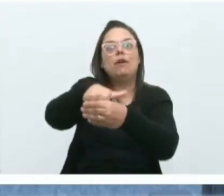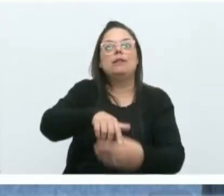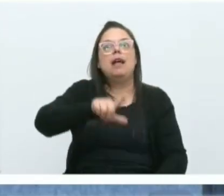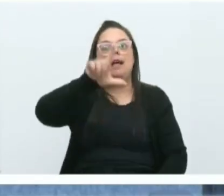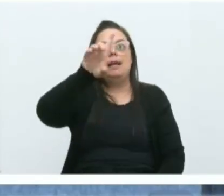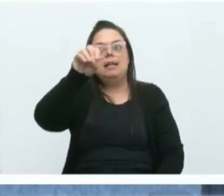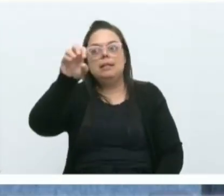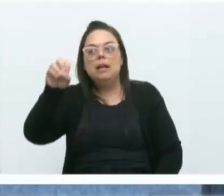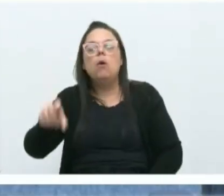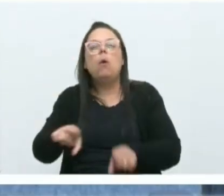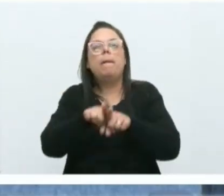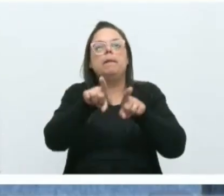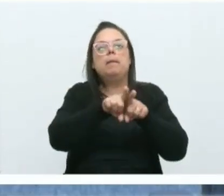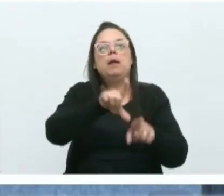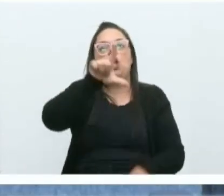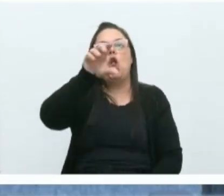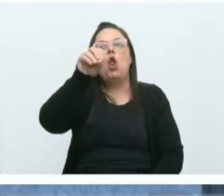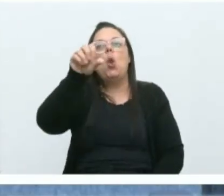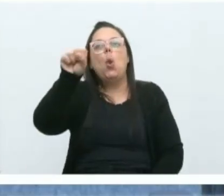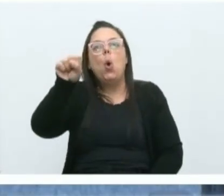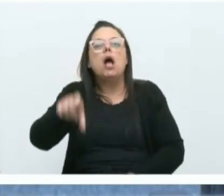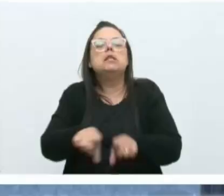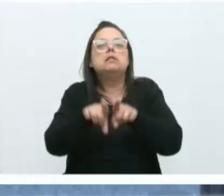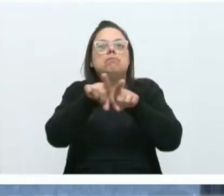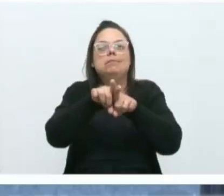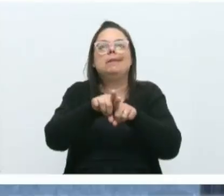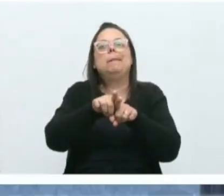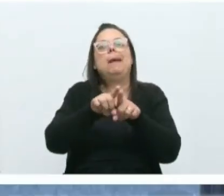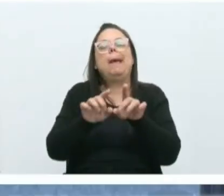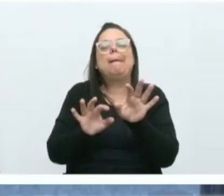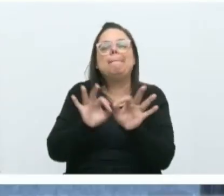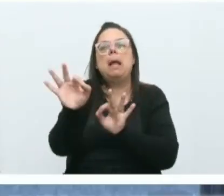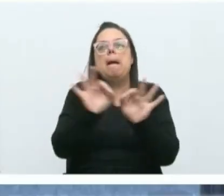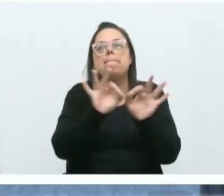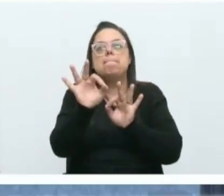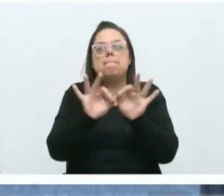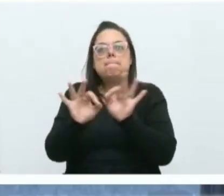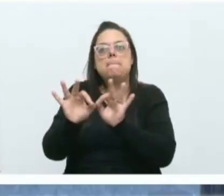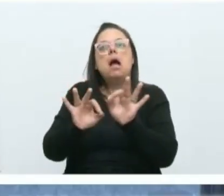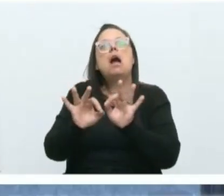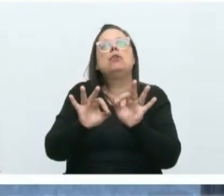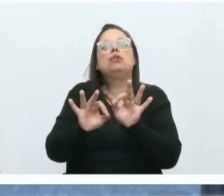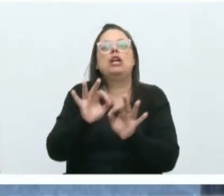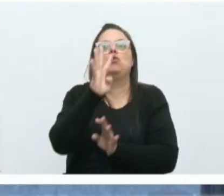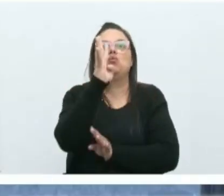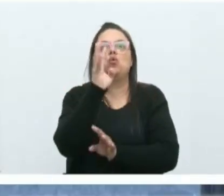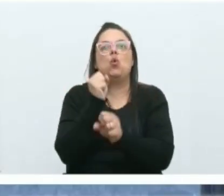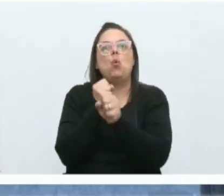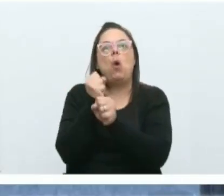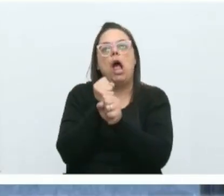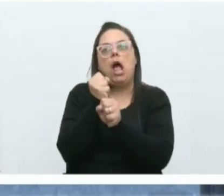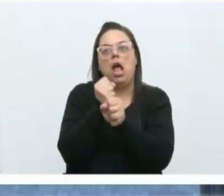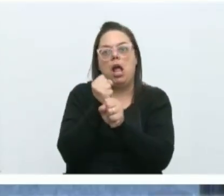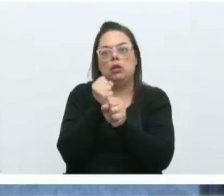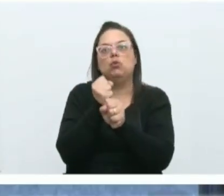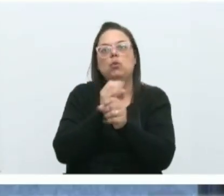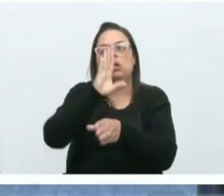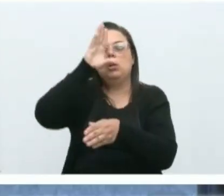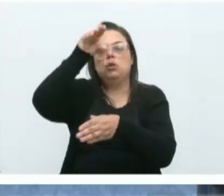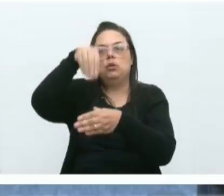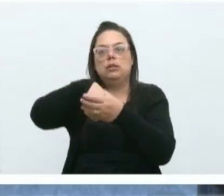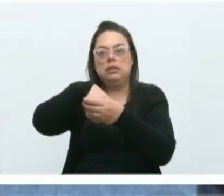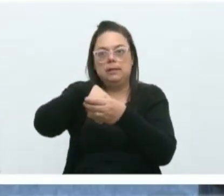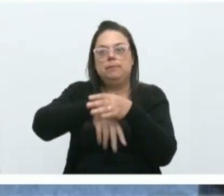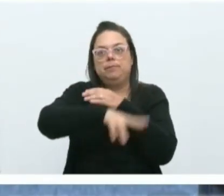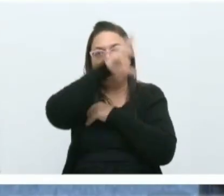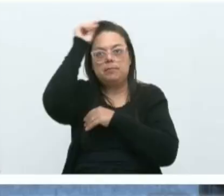como a LOA, como o plano plurianual anual, que também define aí os 4 anos, né, de ações do Executivo,